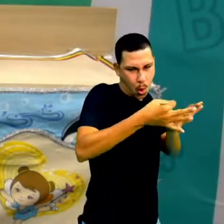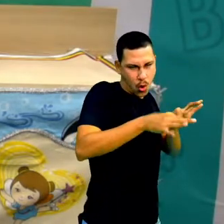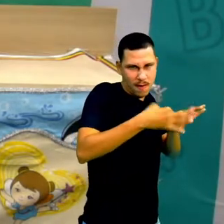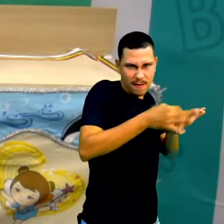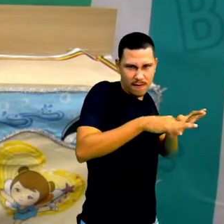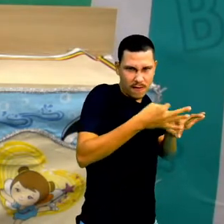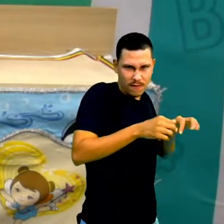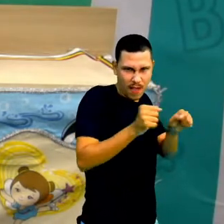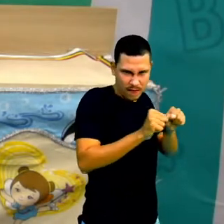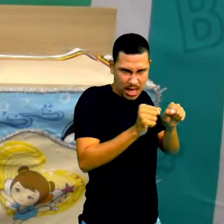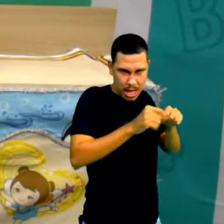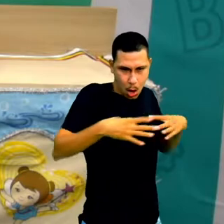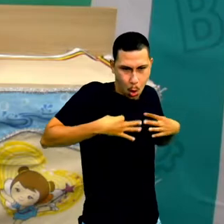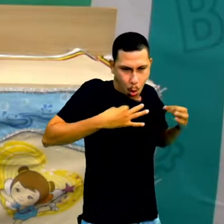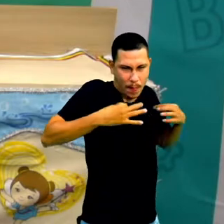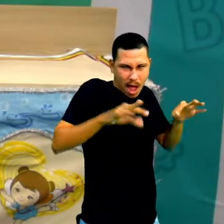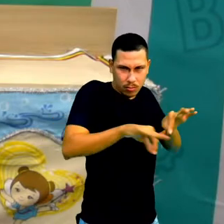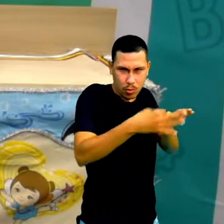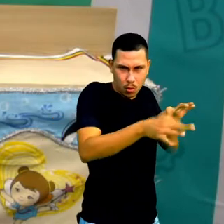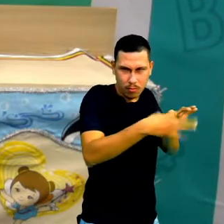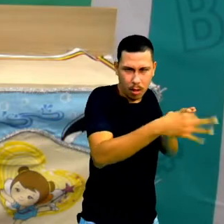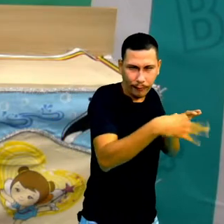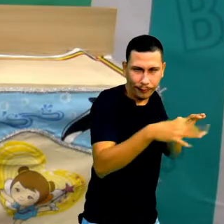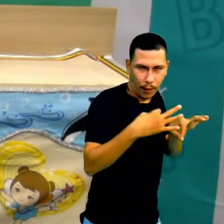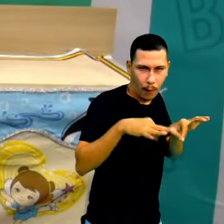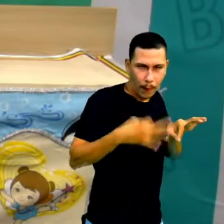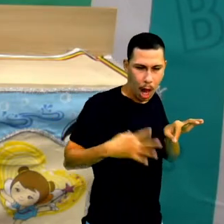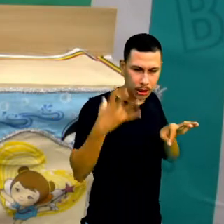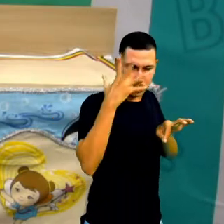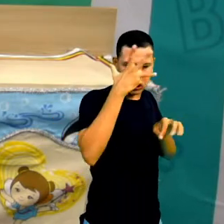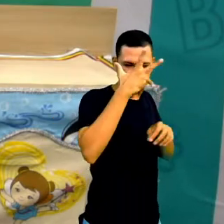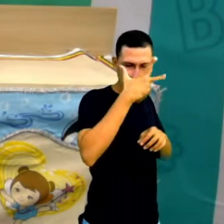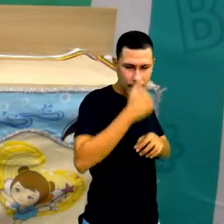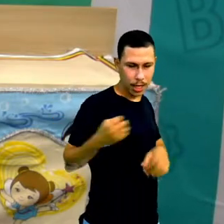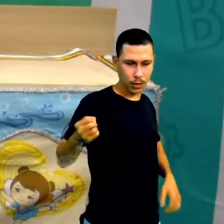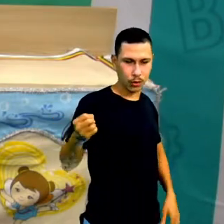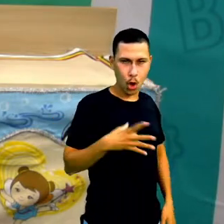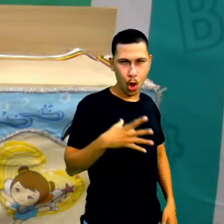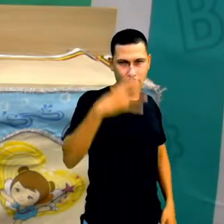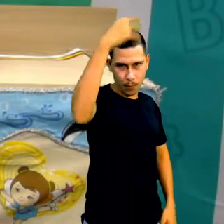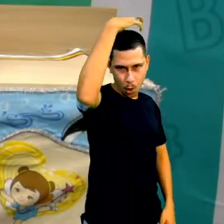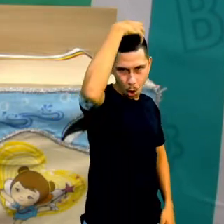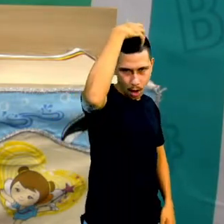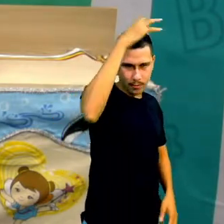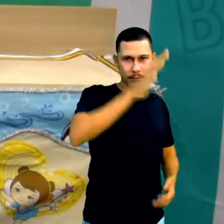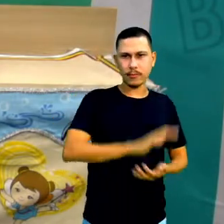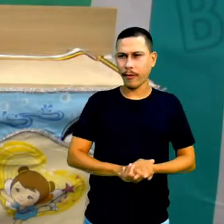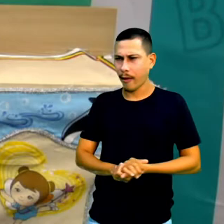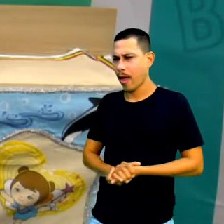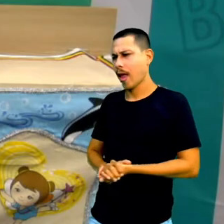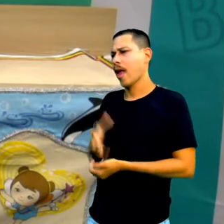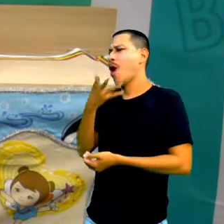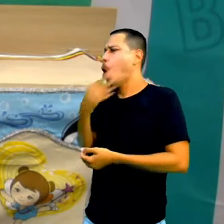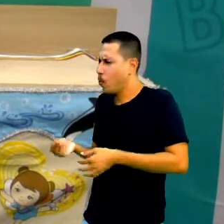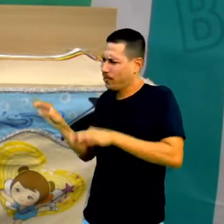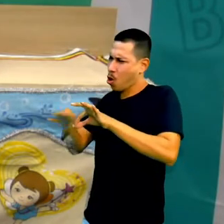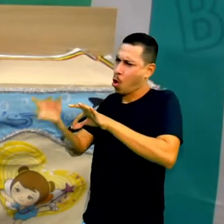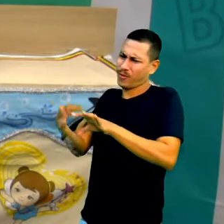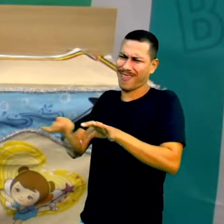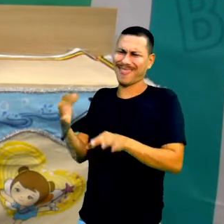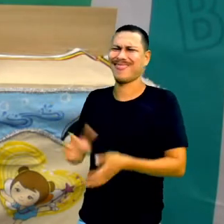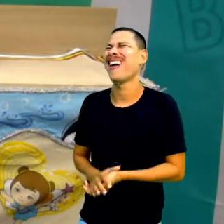são, Leiturinha? Eles iam tecer uma roupa nova pro rei. Alfaiate. É o costureiro, Leiturinha.